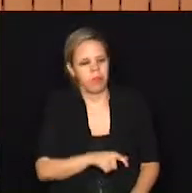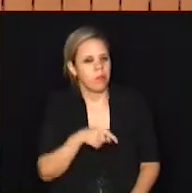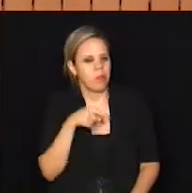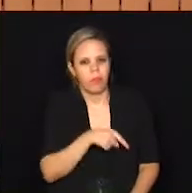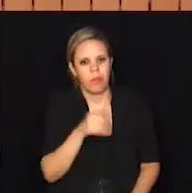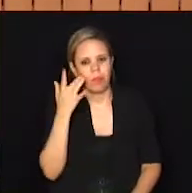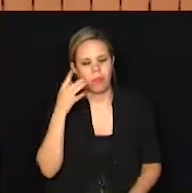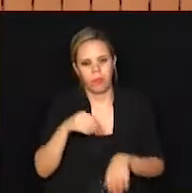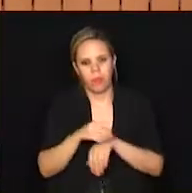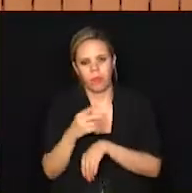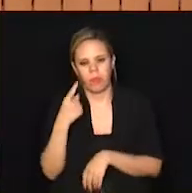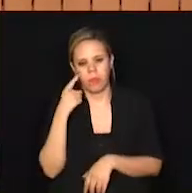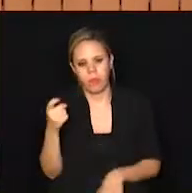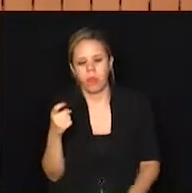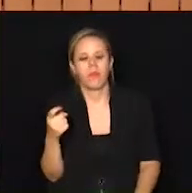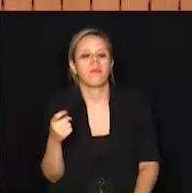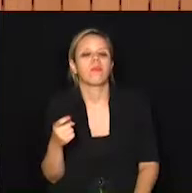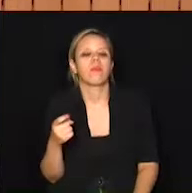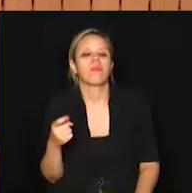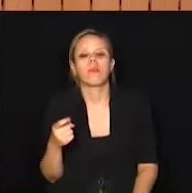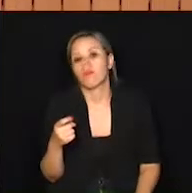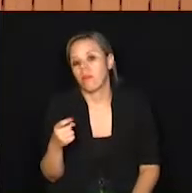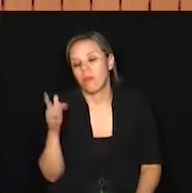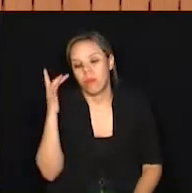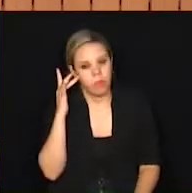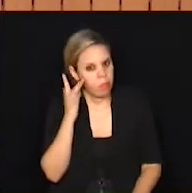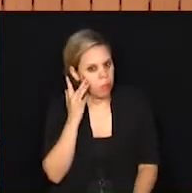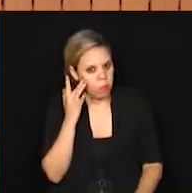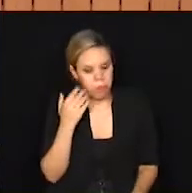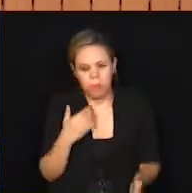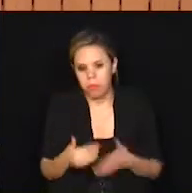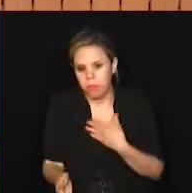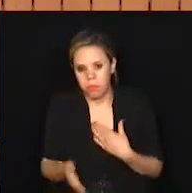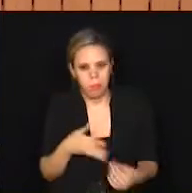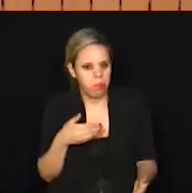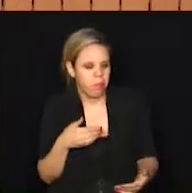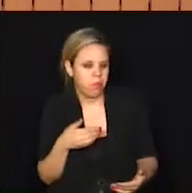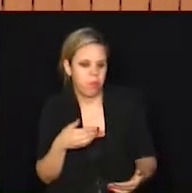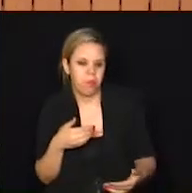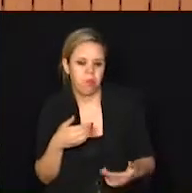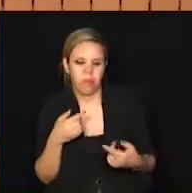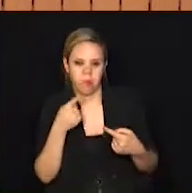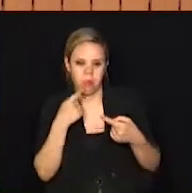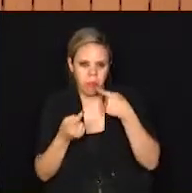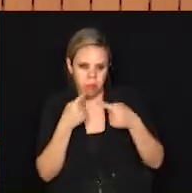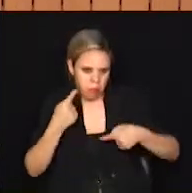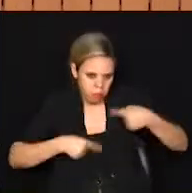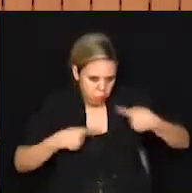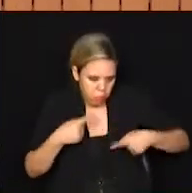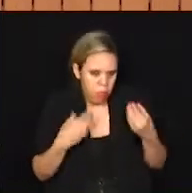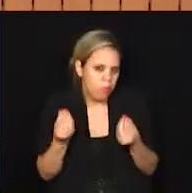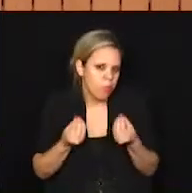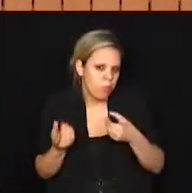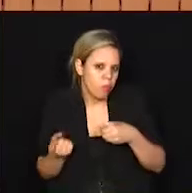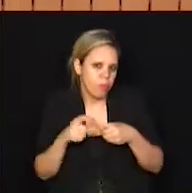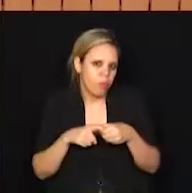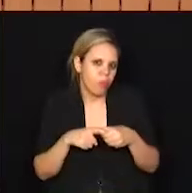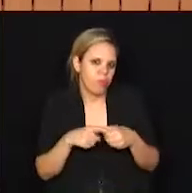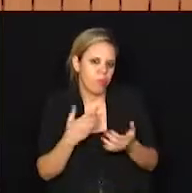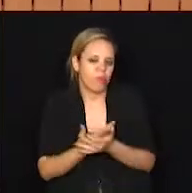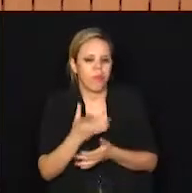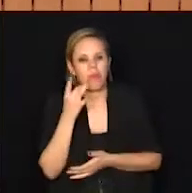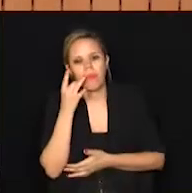como mãe, como presidente do conselho da escola, que nós já estamos fazendo um movimento em relação ao